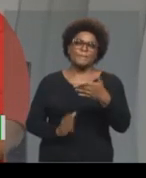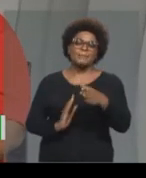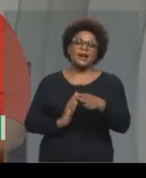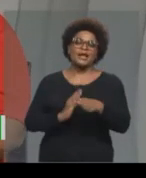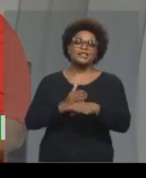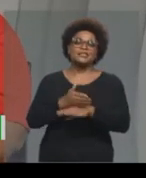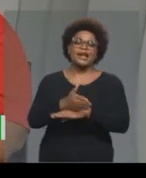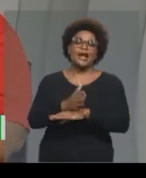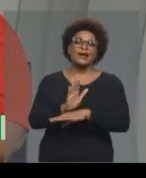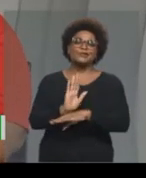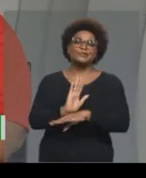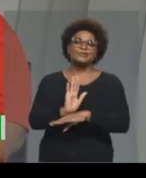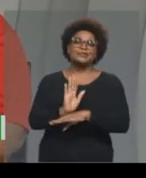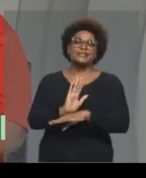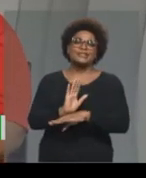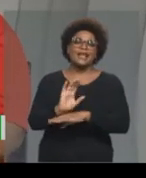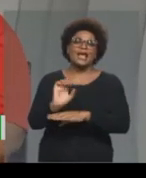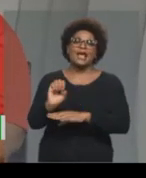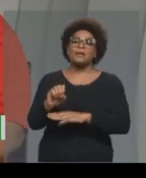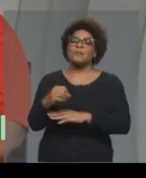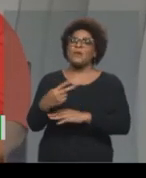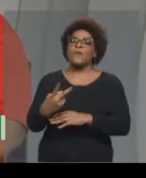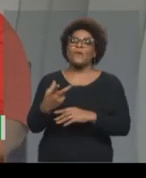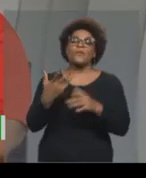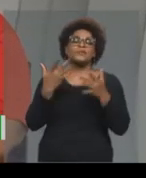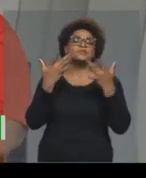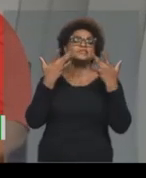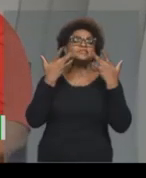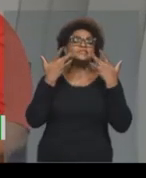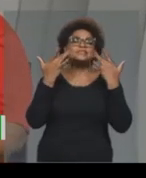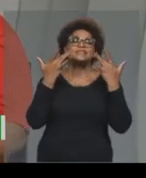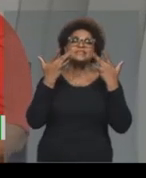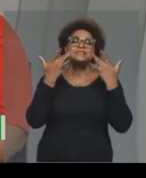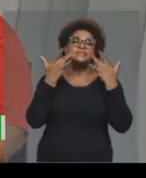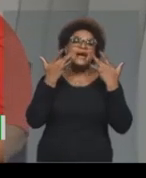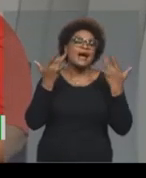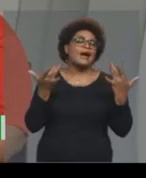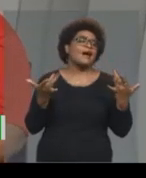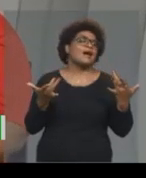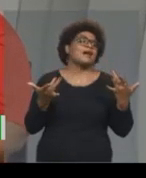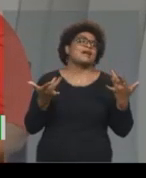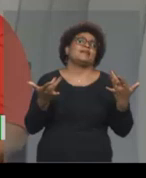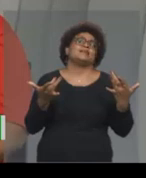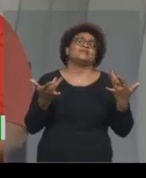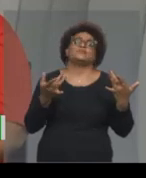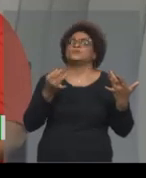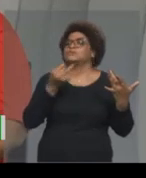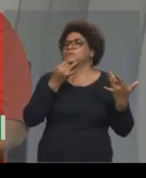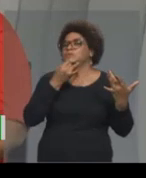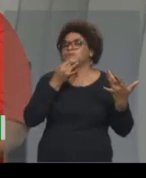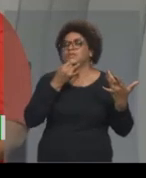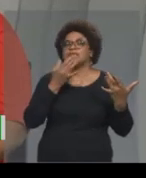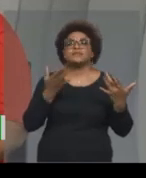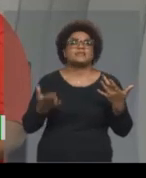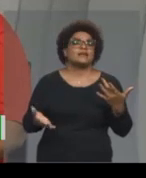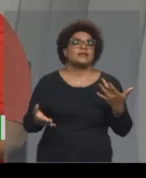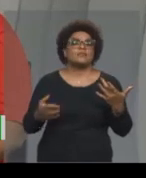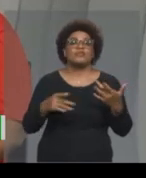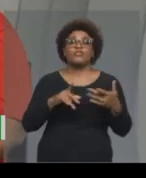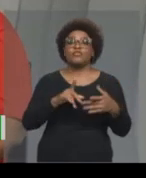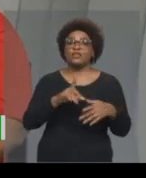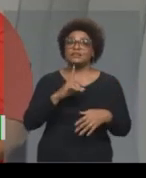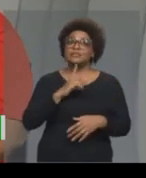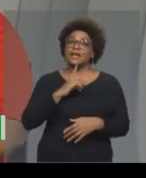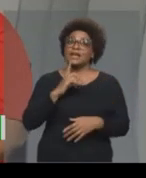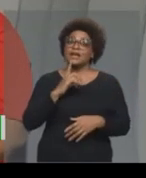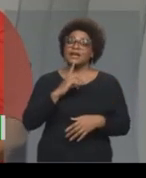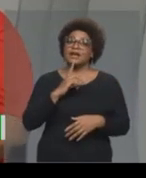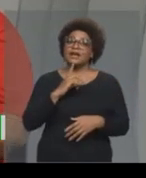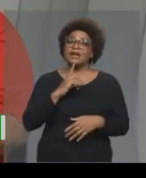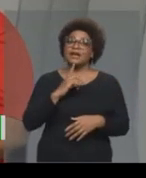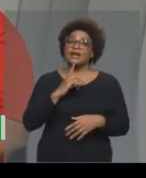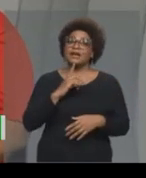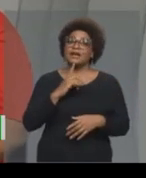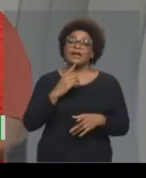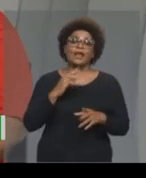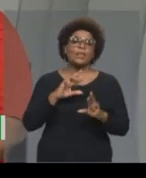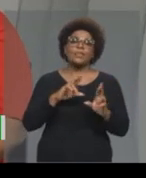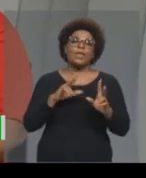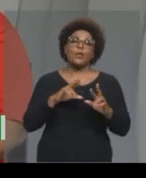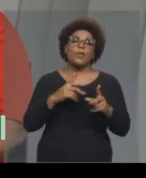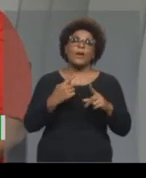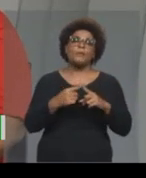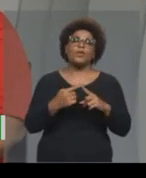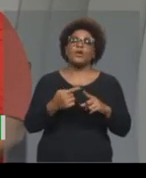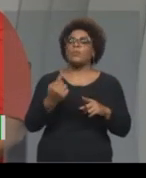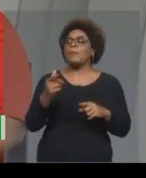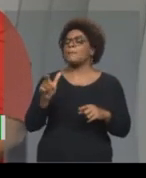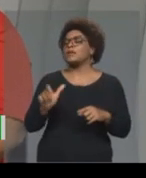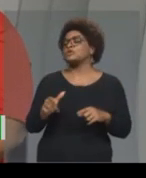assistir a um espetáculo de teatro, para ir ao cinema, por exemplo. Então, isso aí não é porque alguém bonzinho